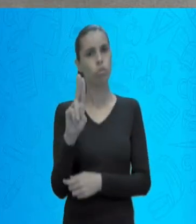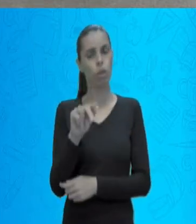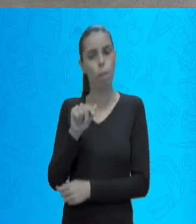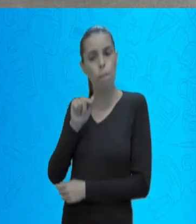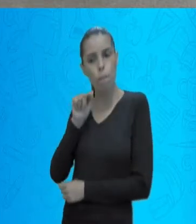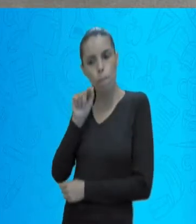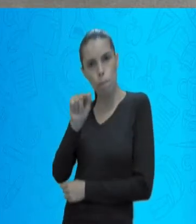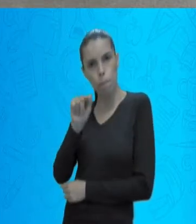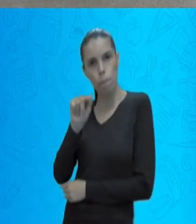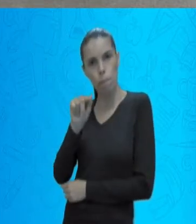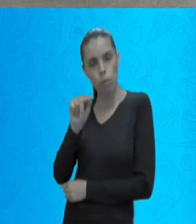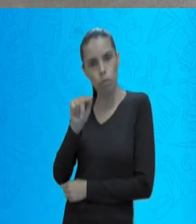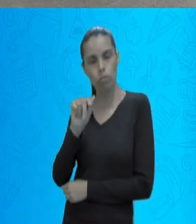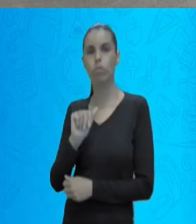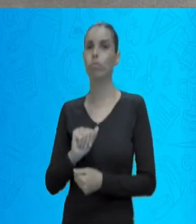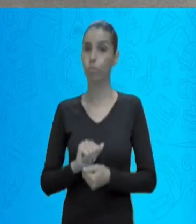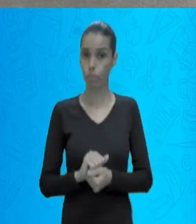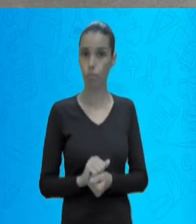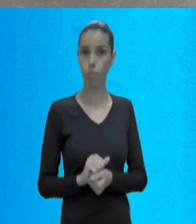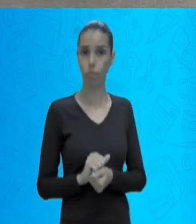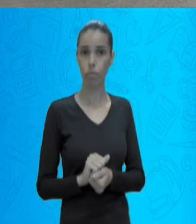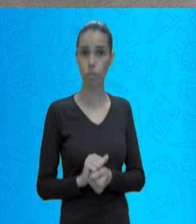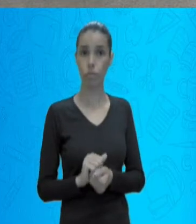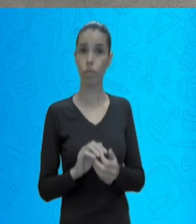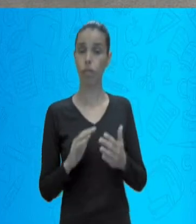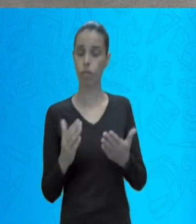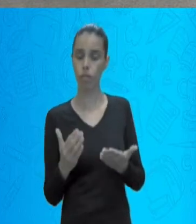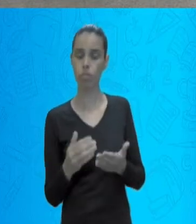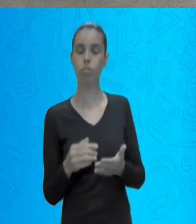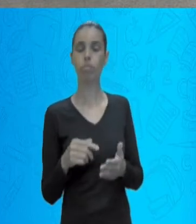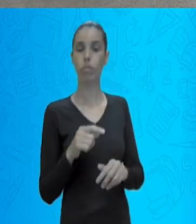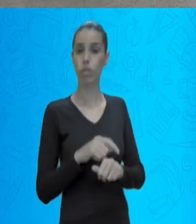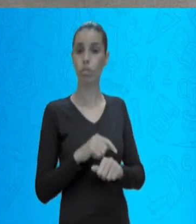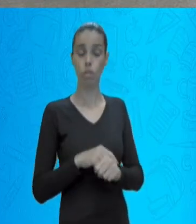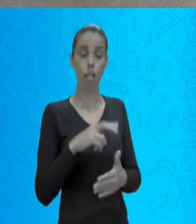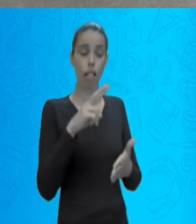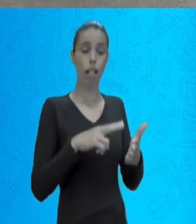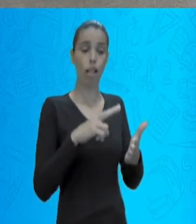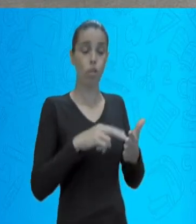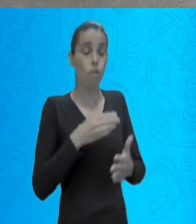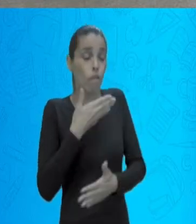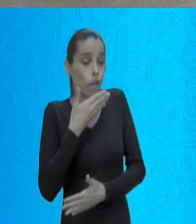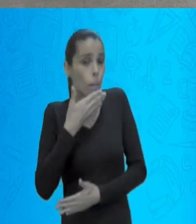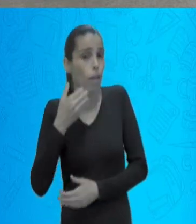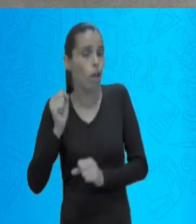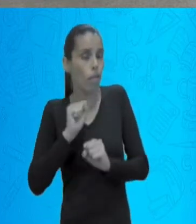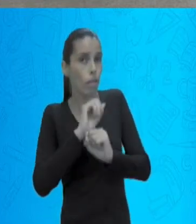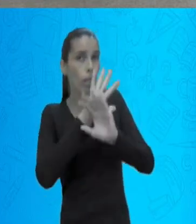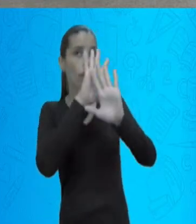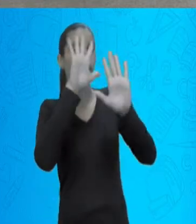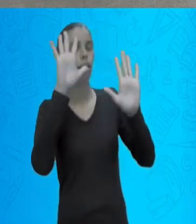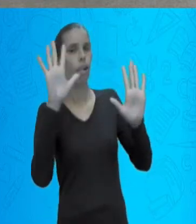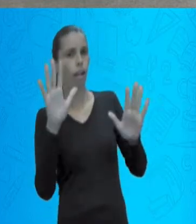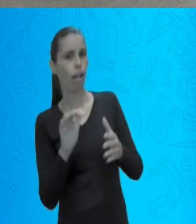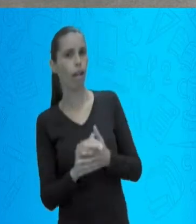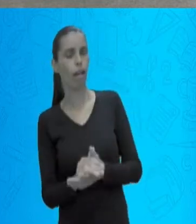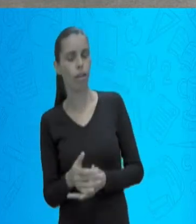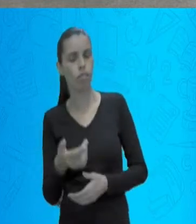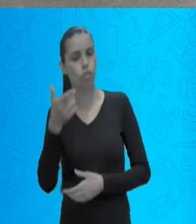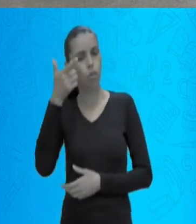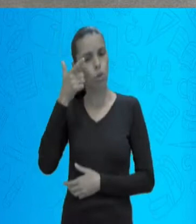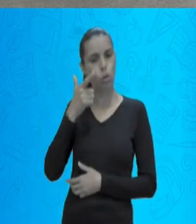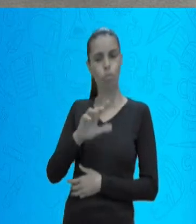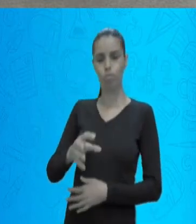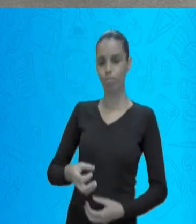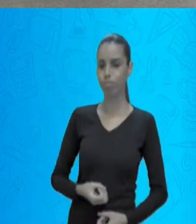um ponto para a minha leitura ficar fluente. Fluente quer dizer conseguir falar bem, expressar o que eu quero